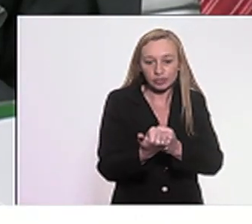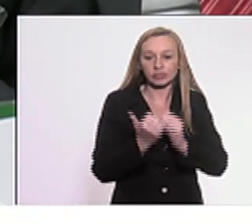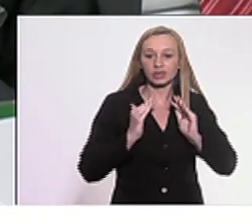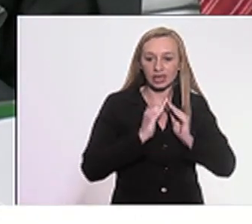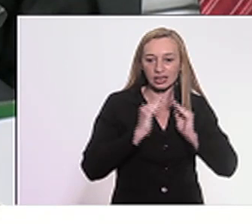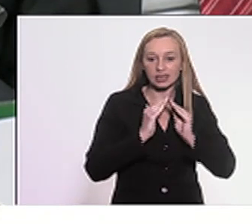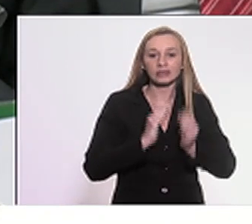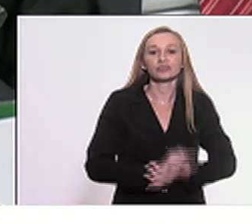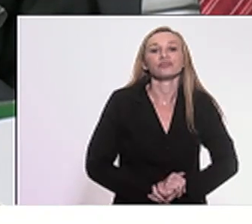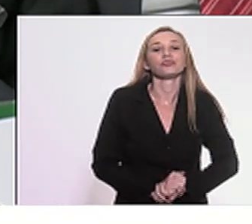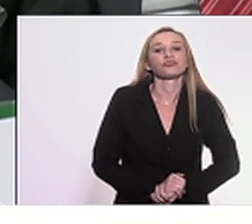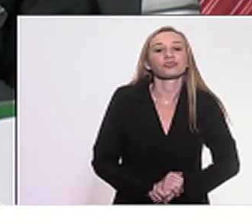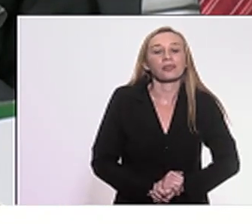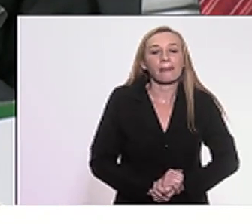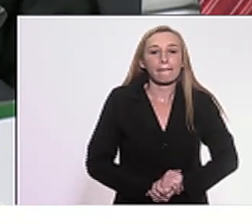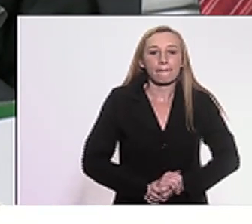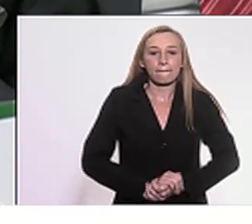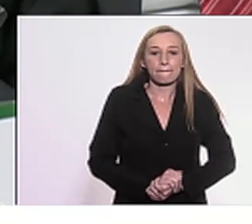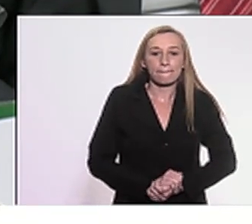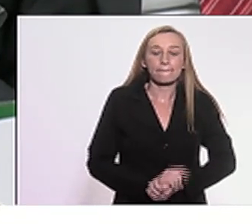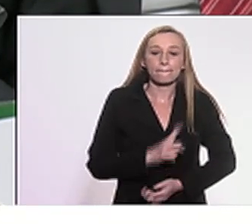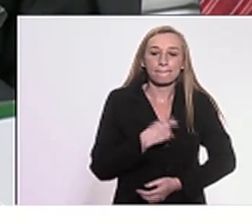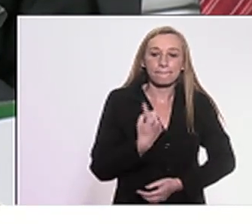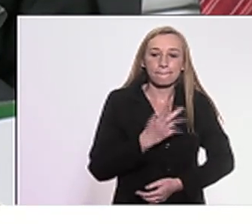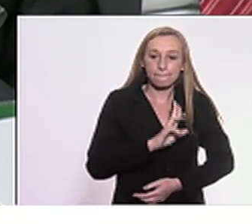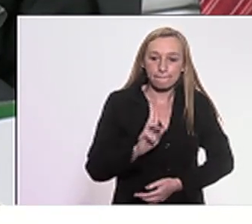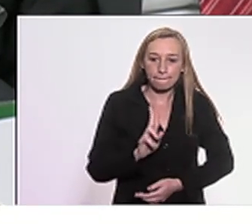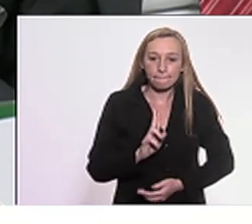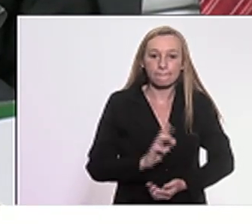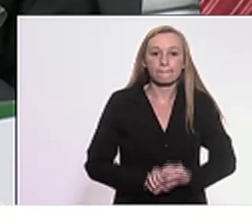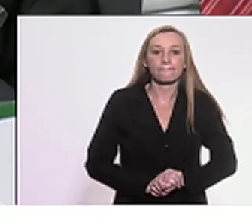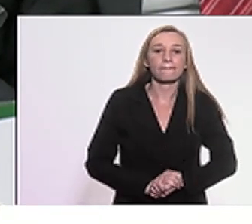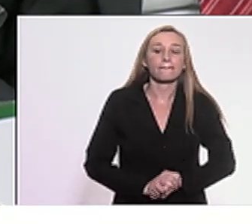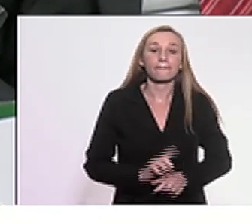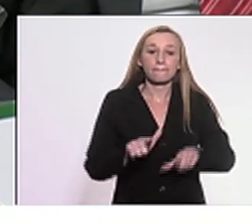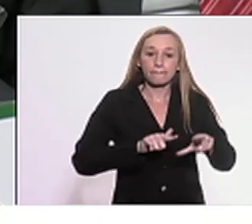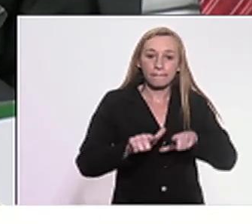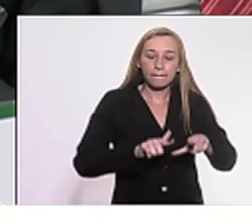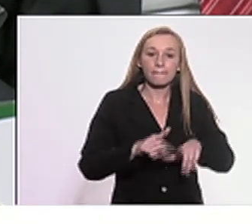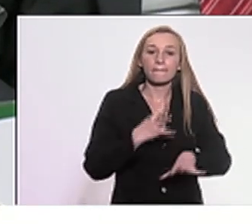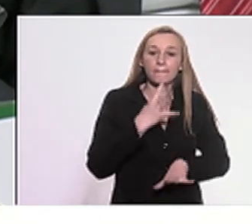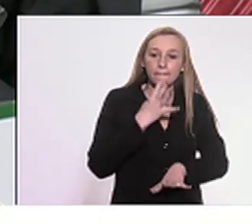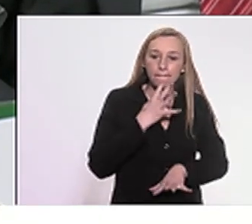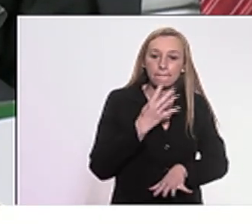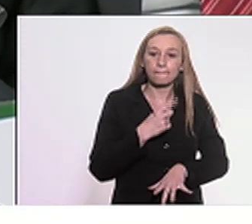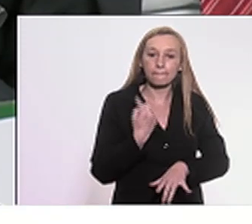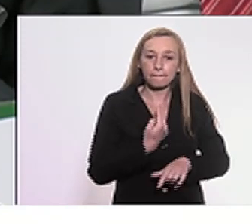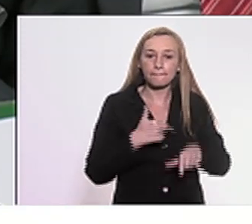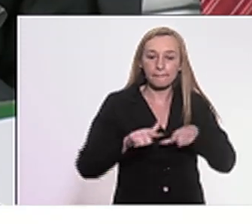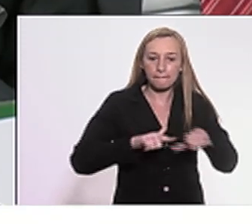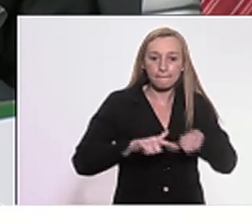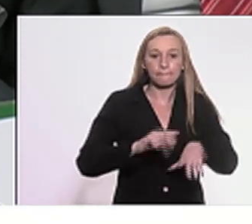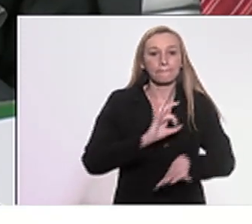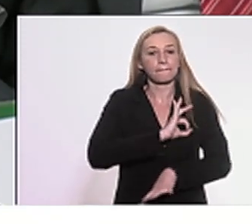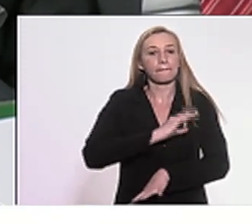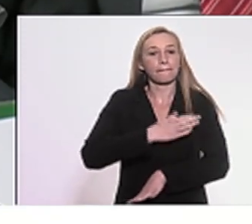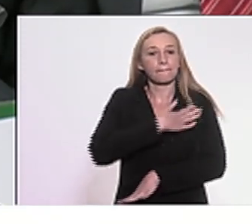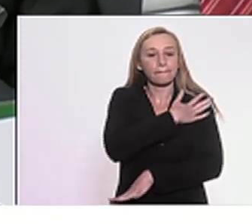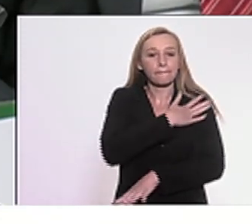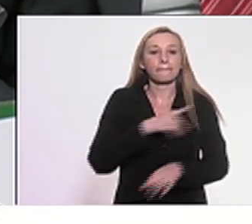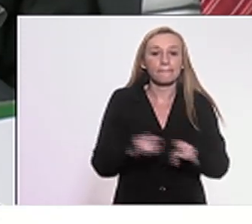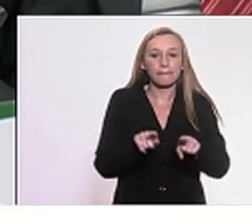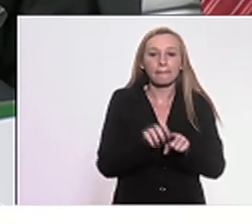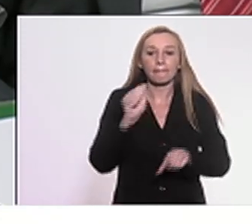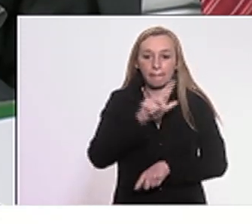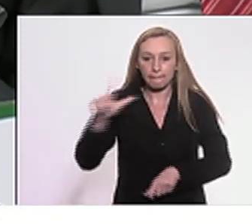casa, em vosso nome, em relação ao trabalho, ao reconhecimento do trabalho dos policiais militares, mas também dos